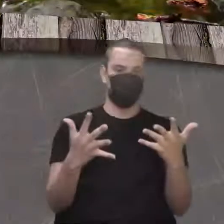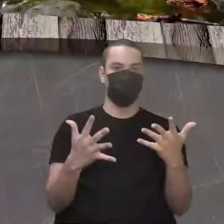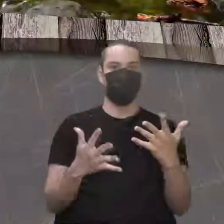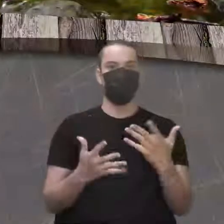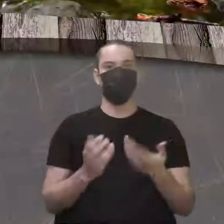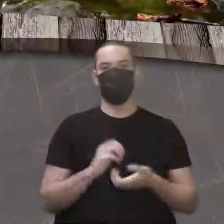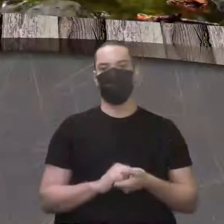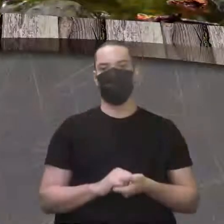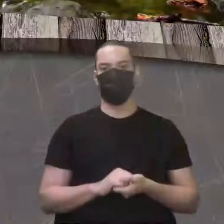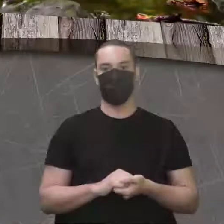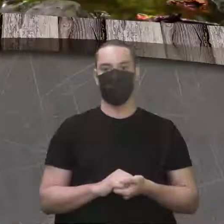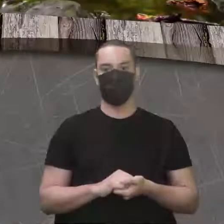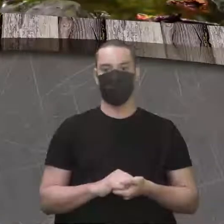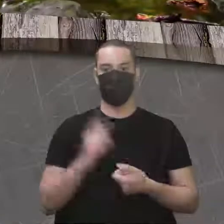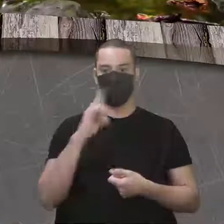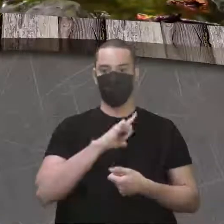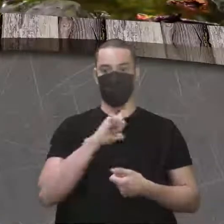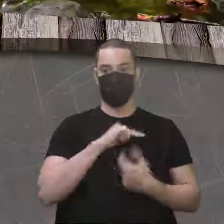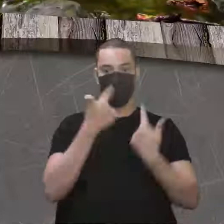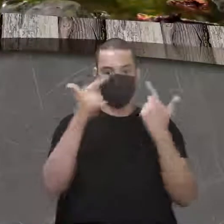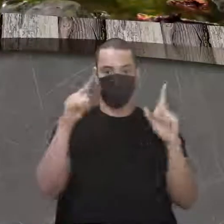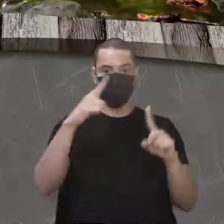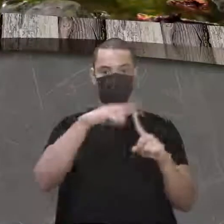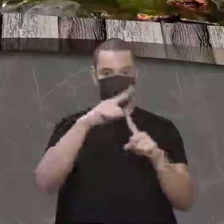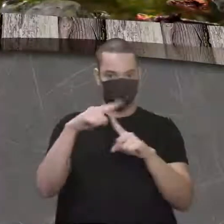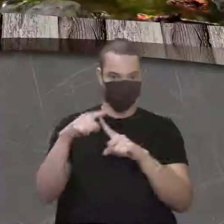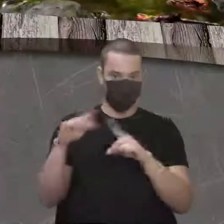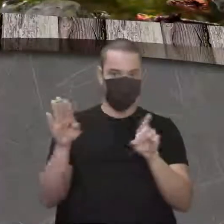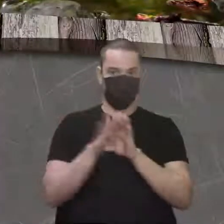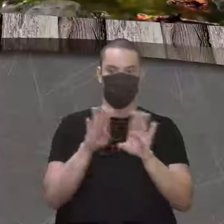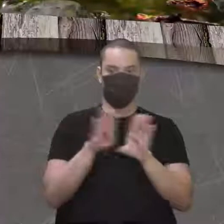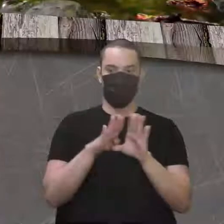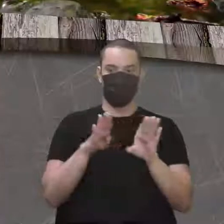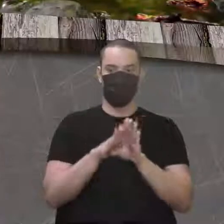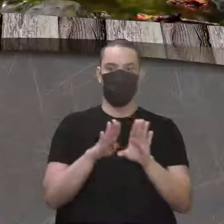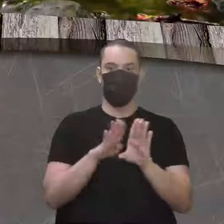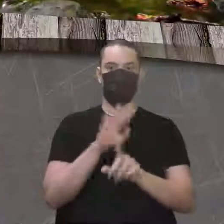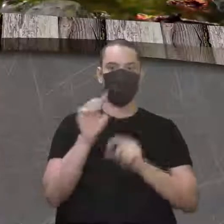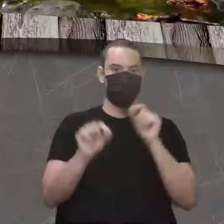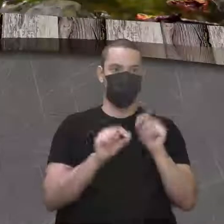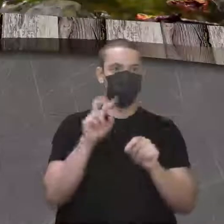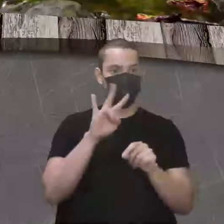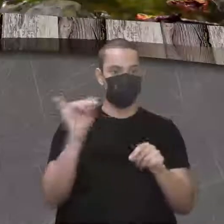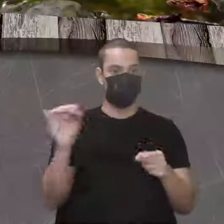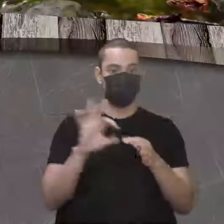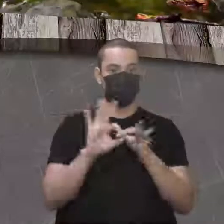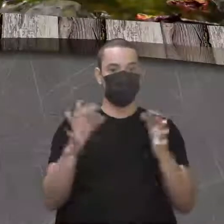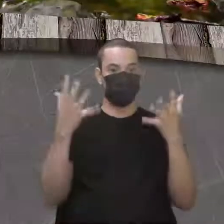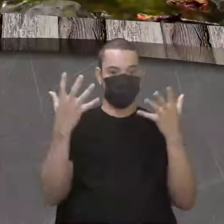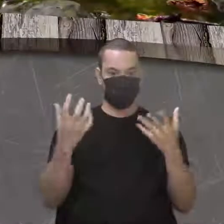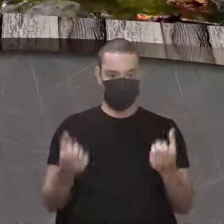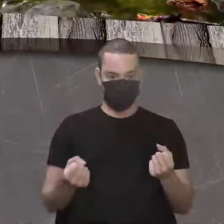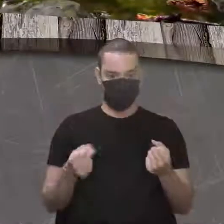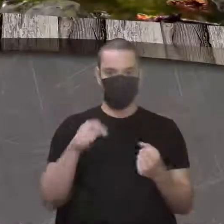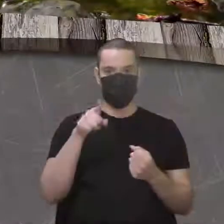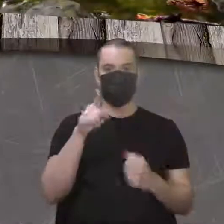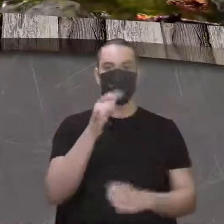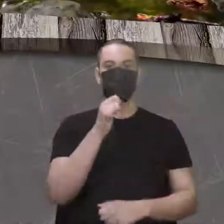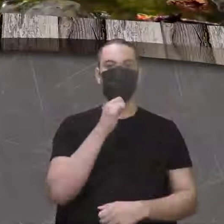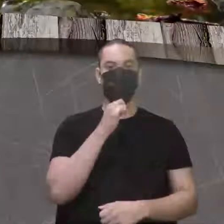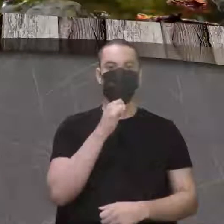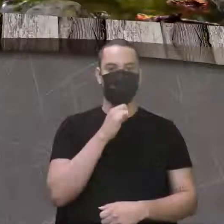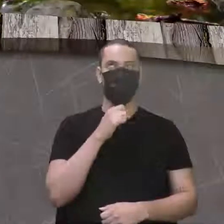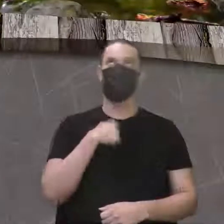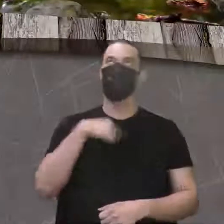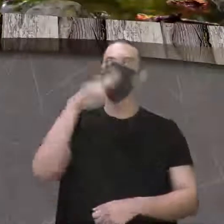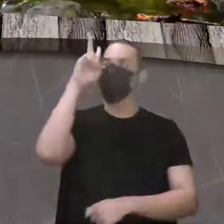tumefensis. Existem outros tipos de micro-organismos, galera, que também vão permitir que você, por exemplo, deixa